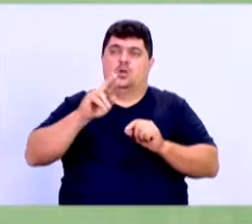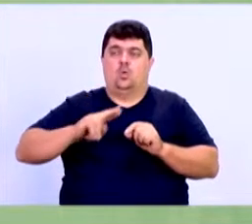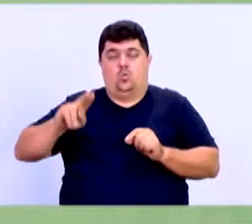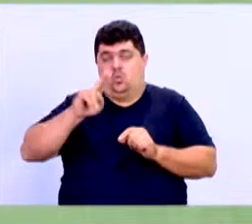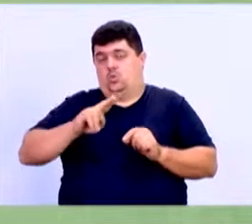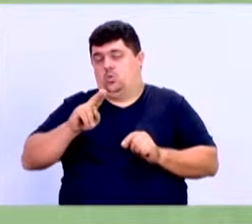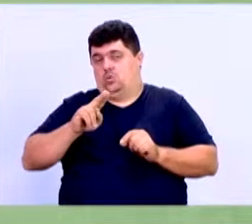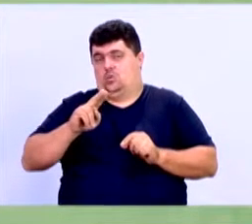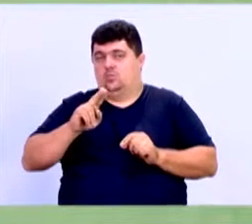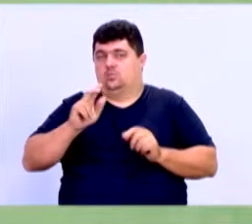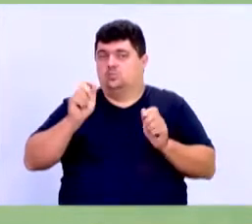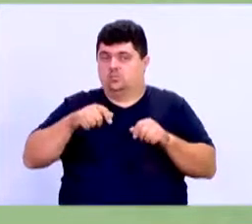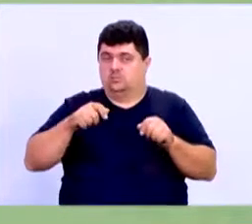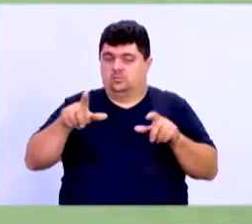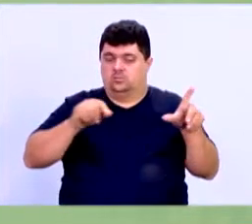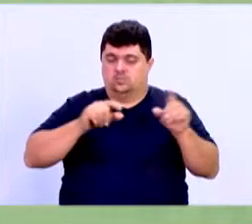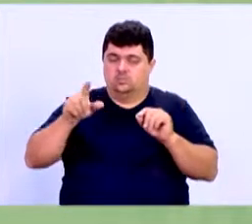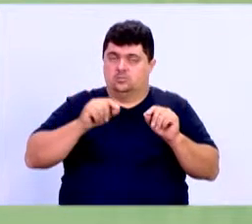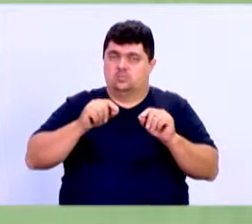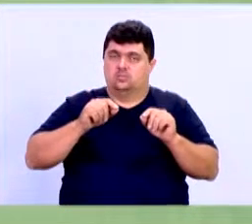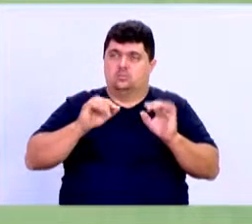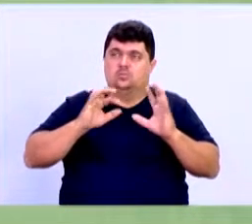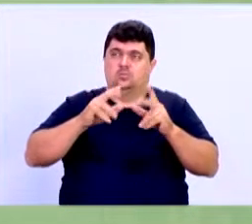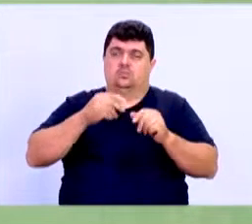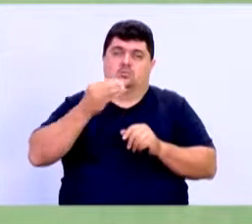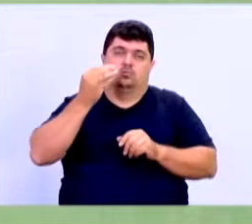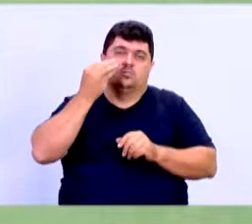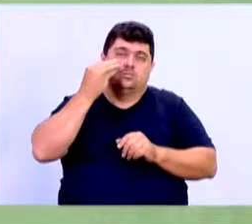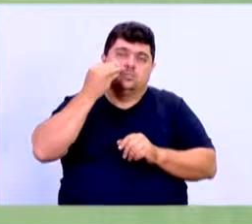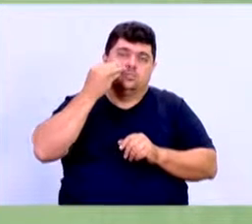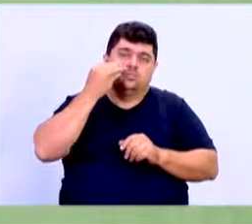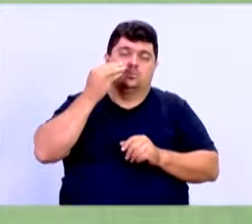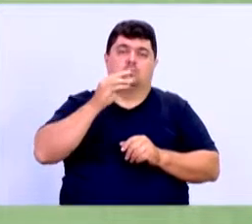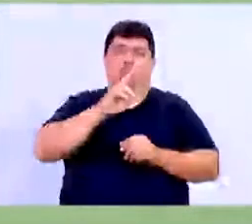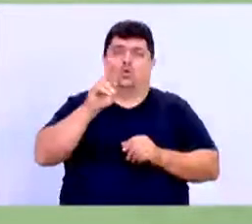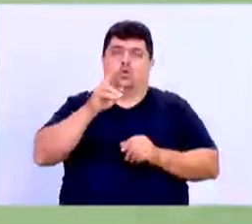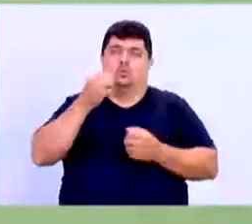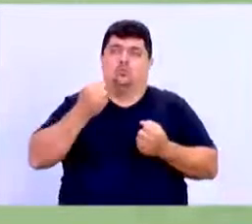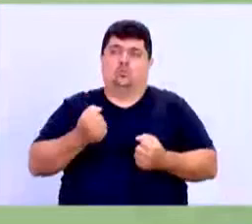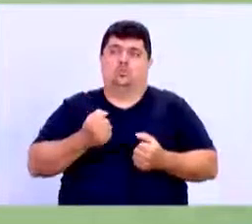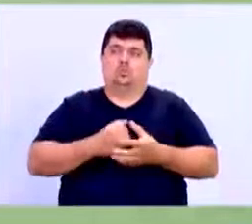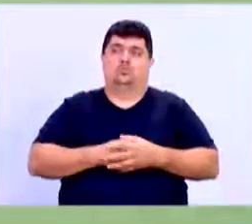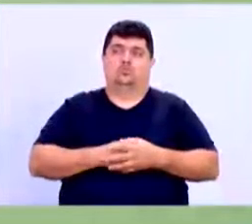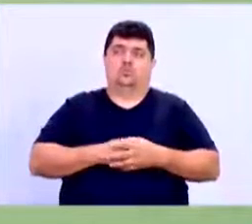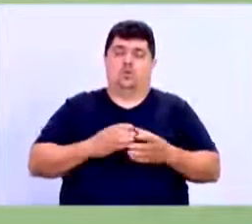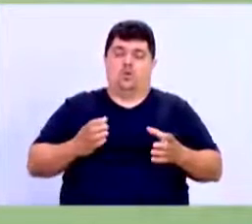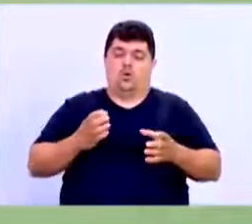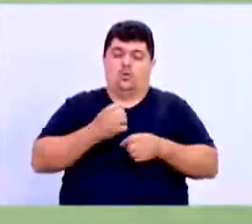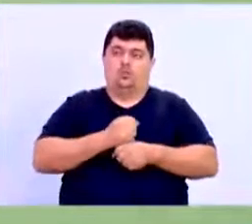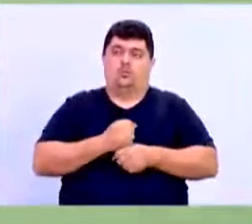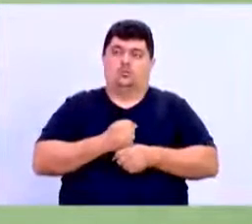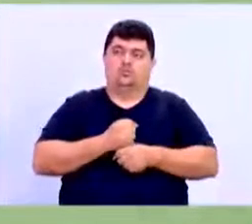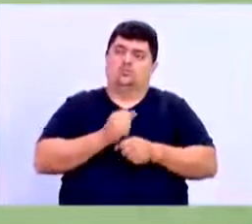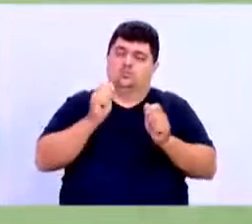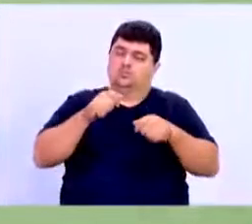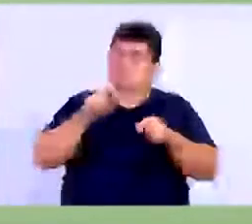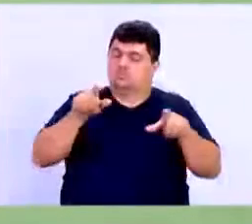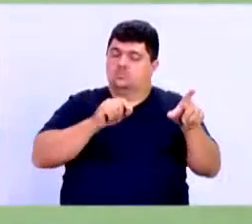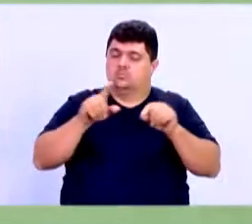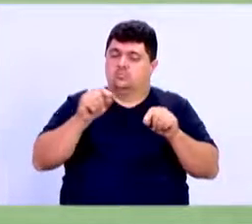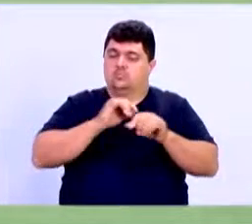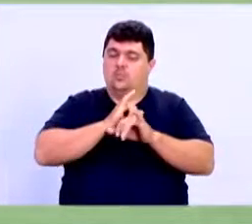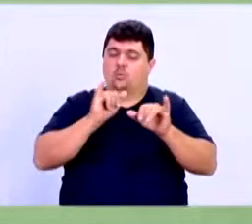do cliente, que a relaciona com a entidade cliente. E assim nós temos também, quanto